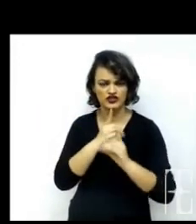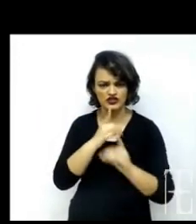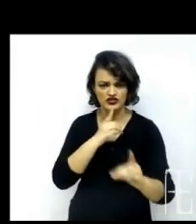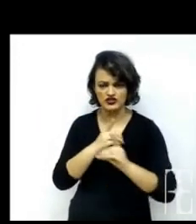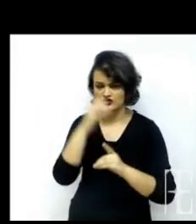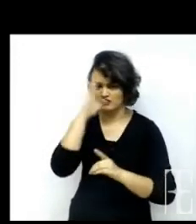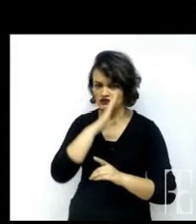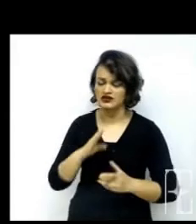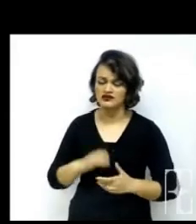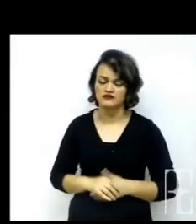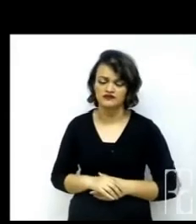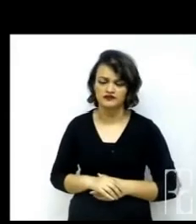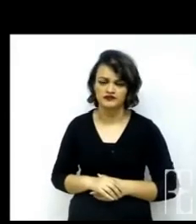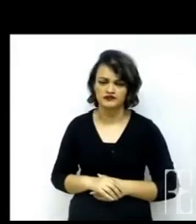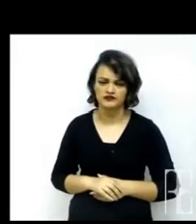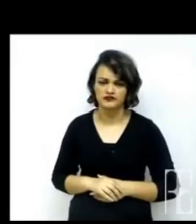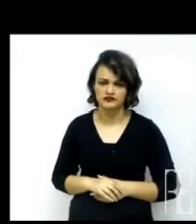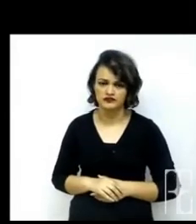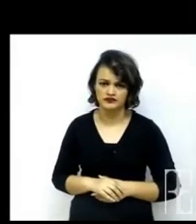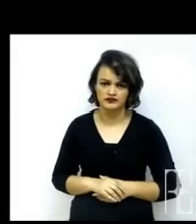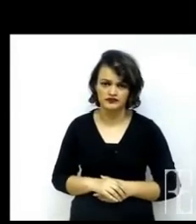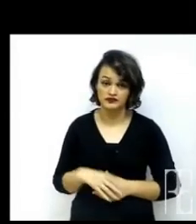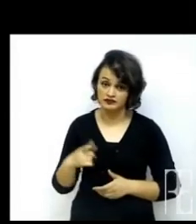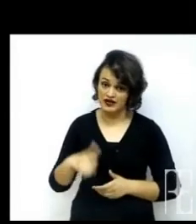Brasil e